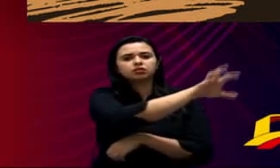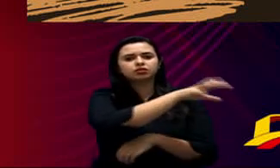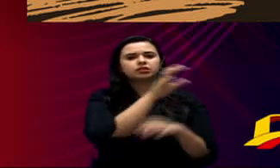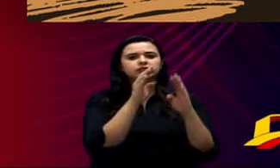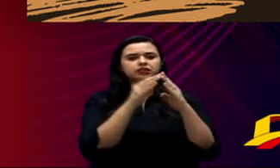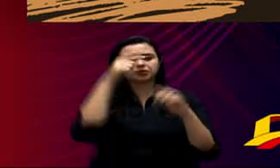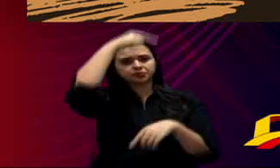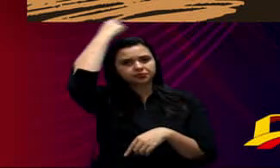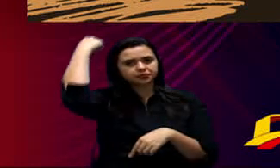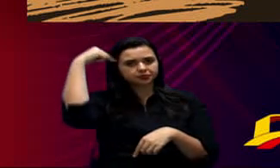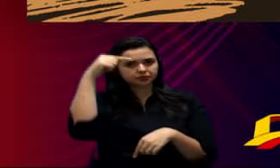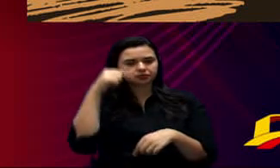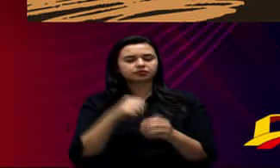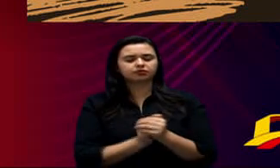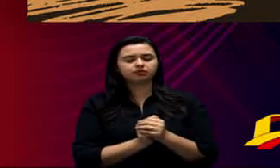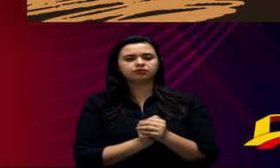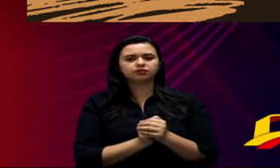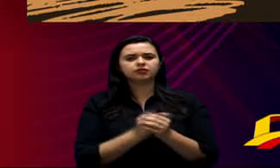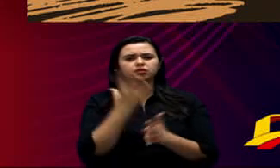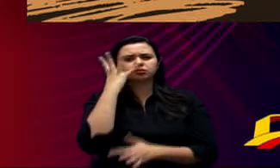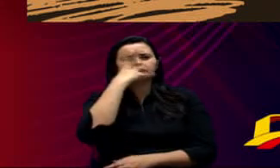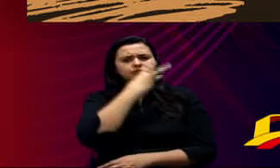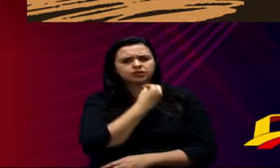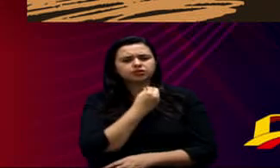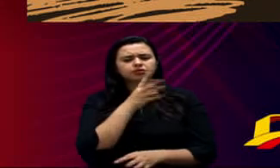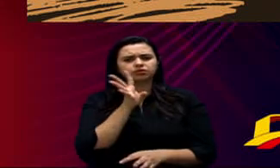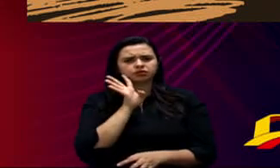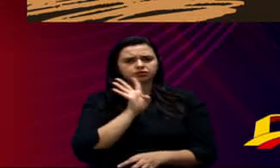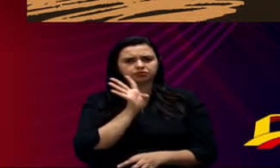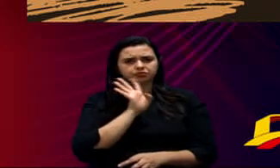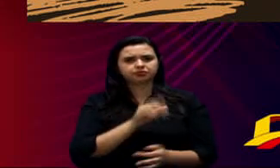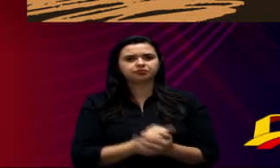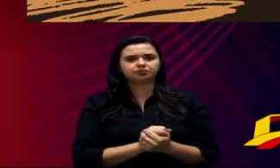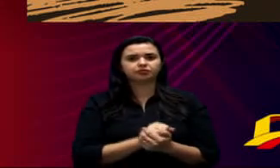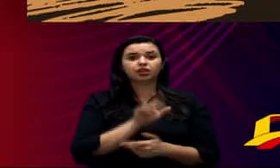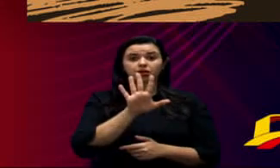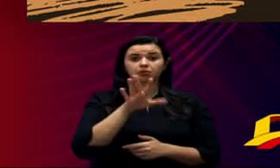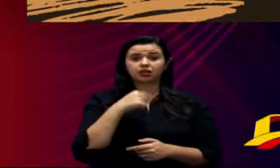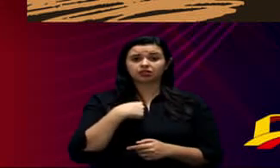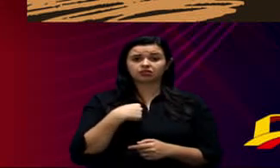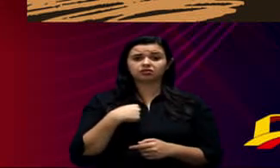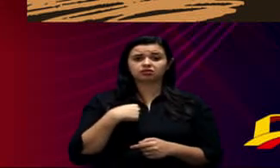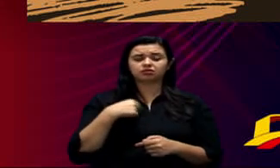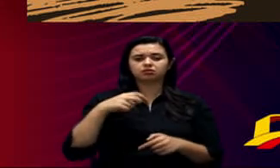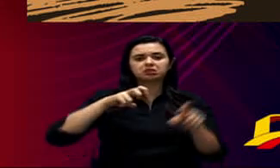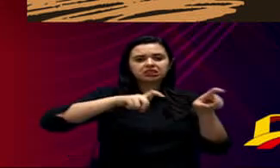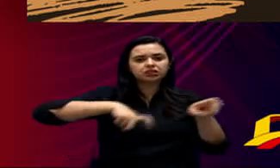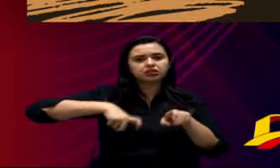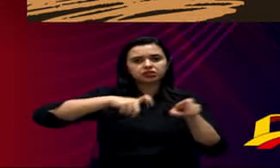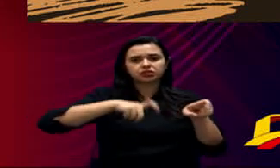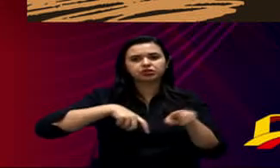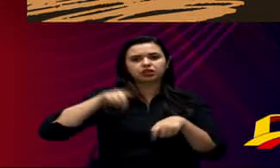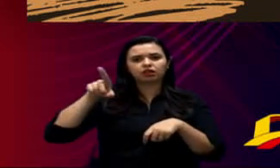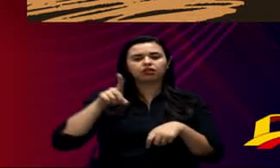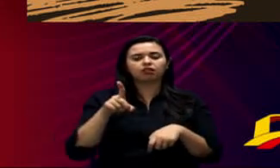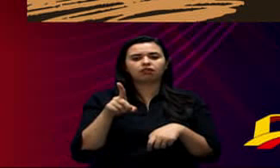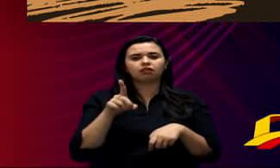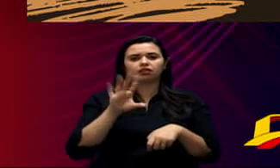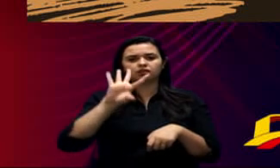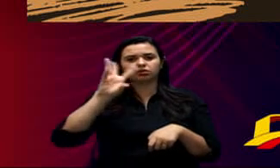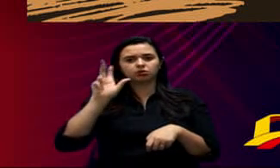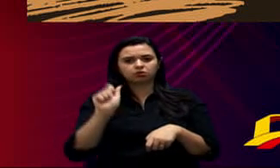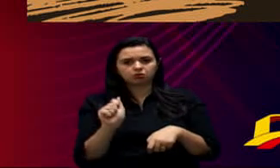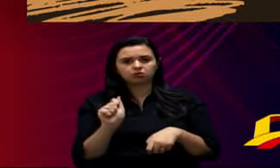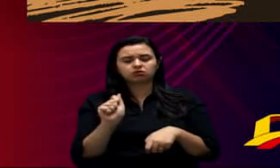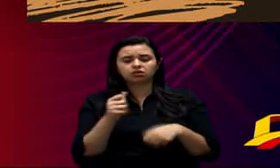santuário, um cerrado. Mas o meu sítio visto por cima no Google Maps, no Google Earth, também é lindo. Vai ver lá embaixo, a gente tem